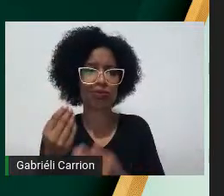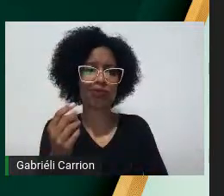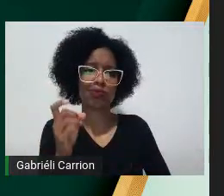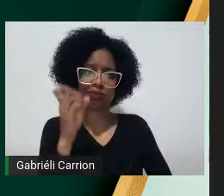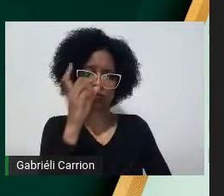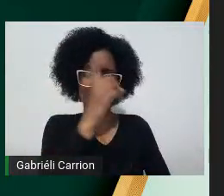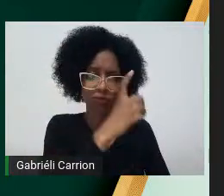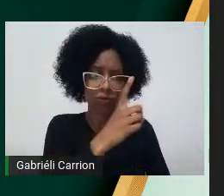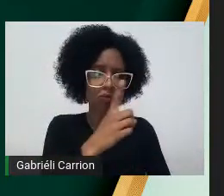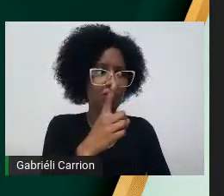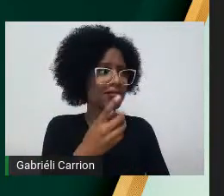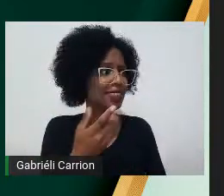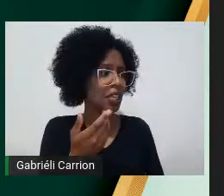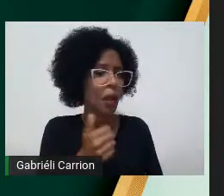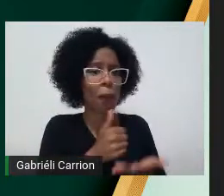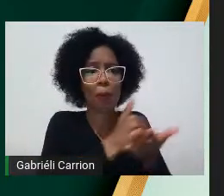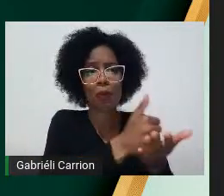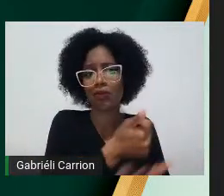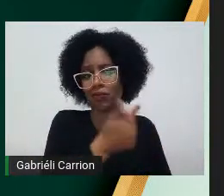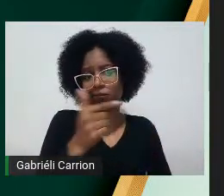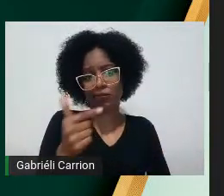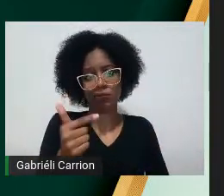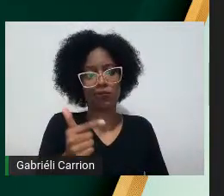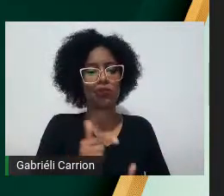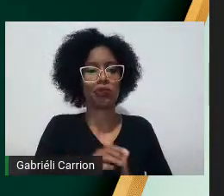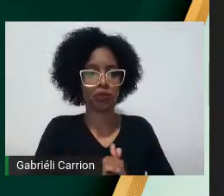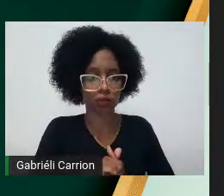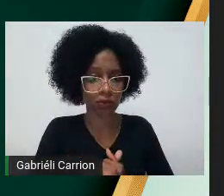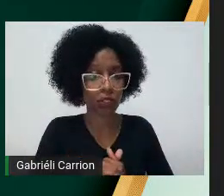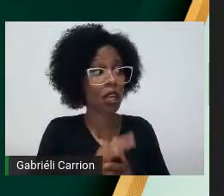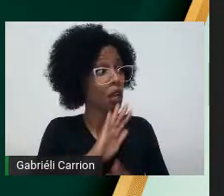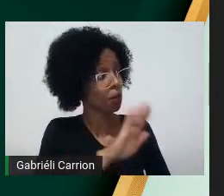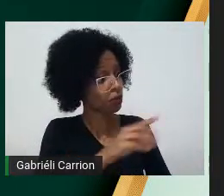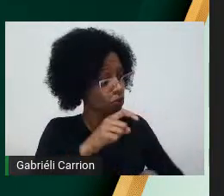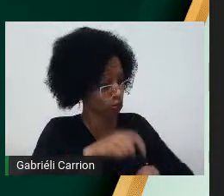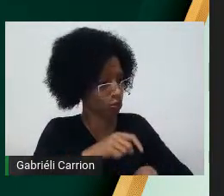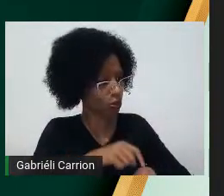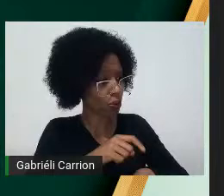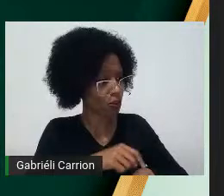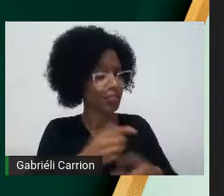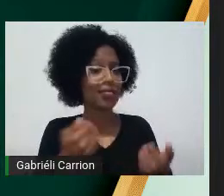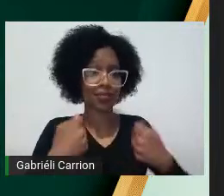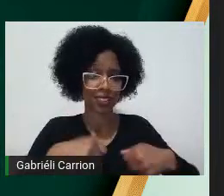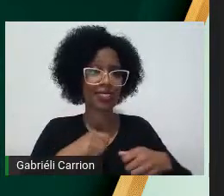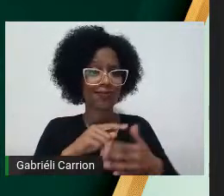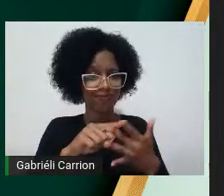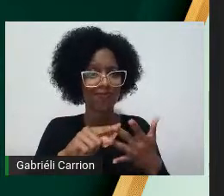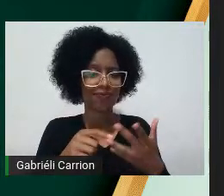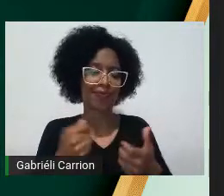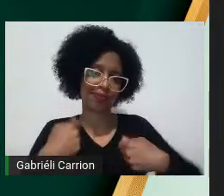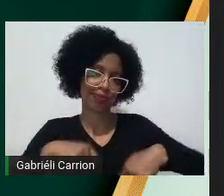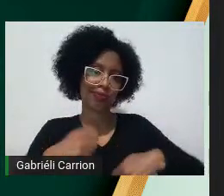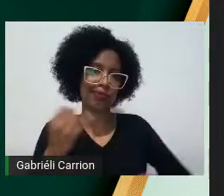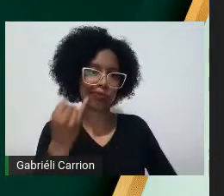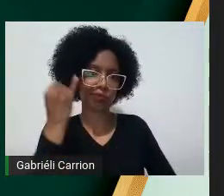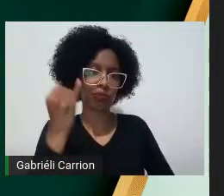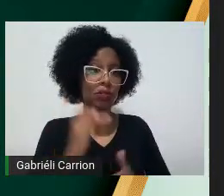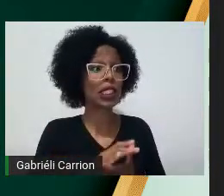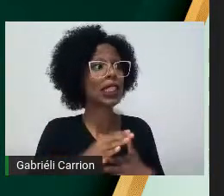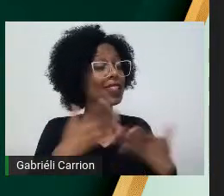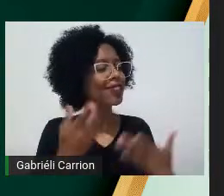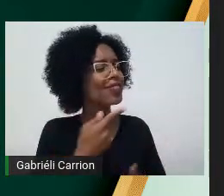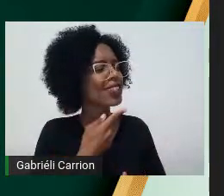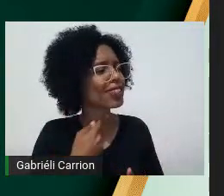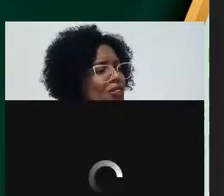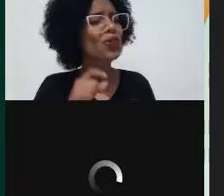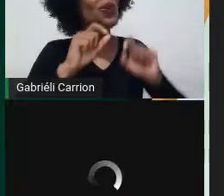acompanhar as suas famílias para estarem junto com vocês, né, naquele momento que vocês precisam. Então, pessoal, desejo um futuro